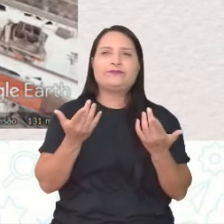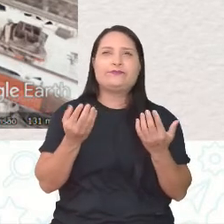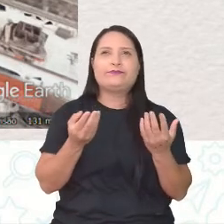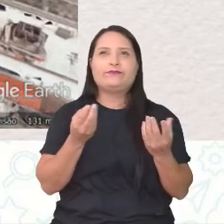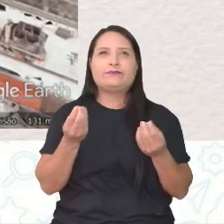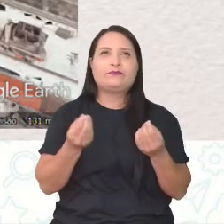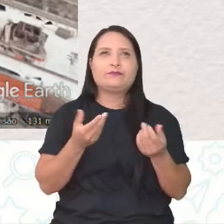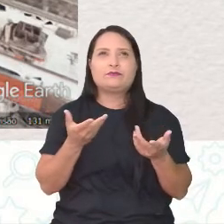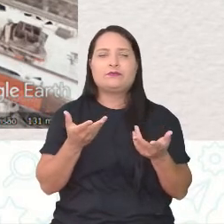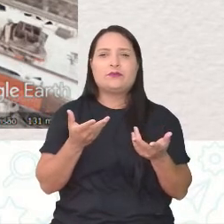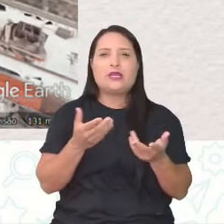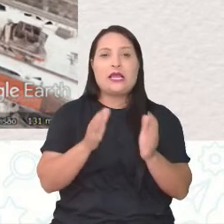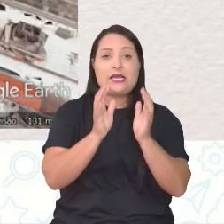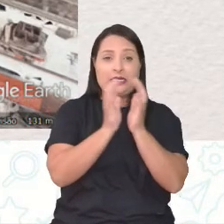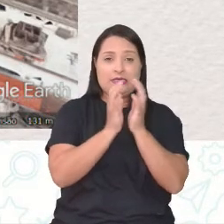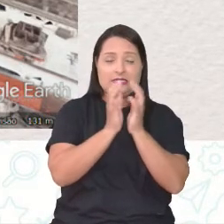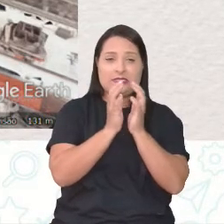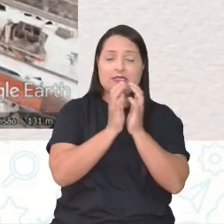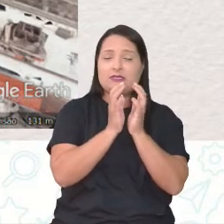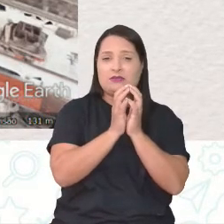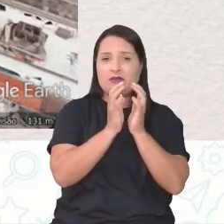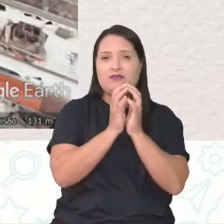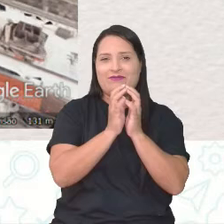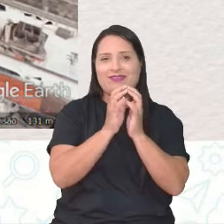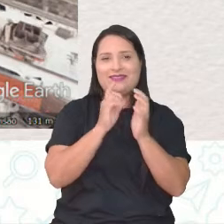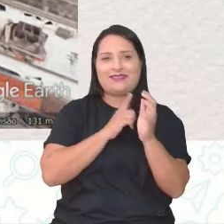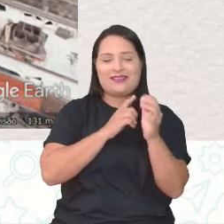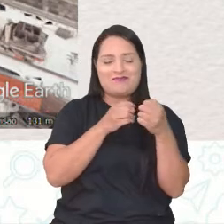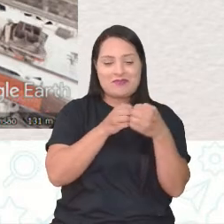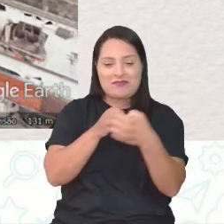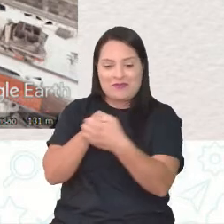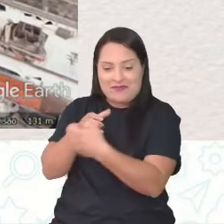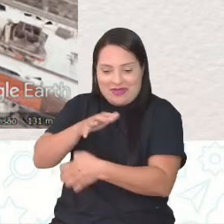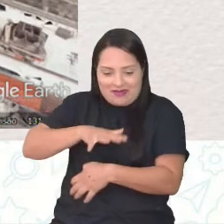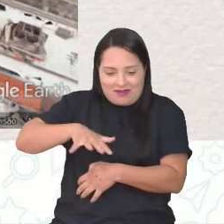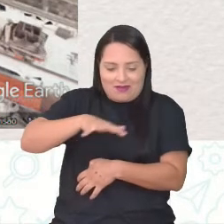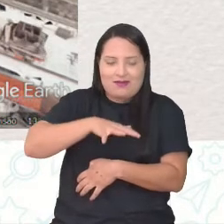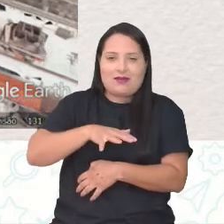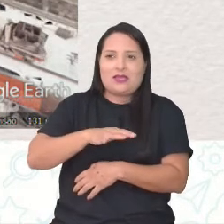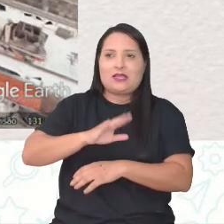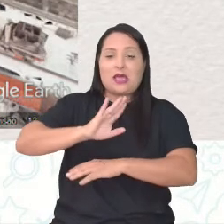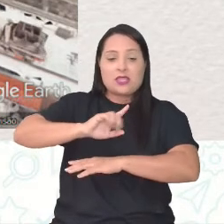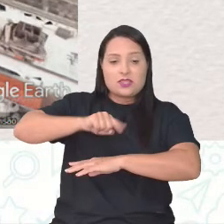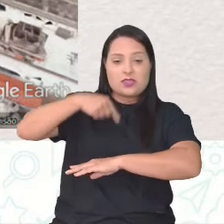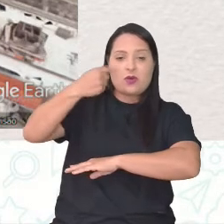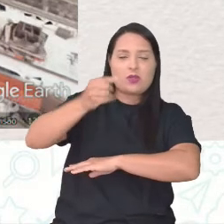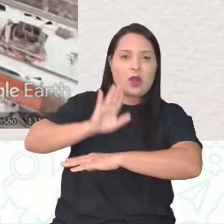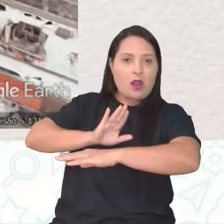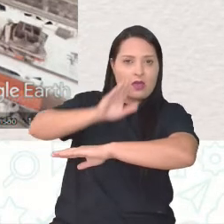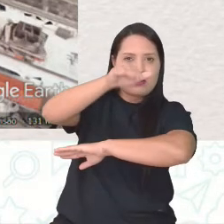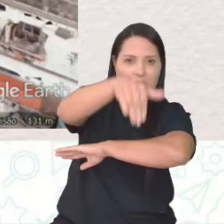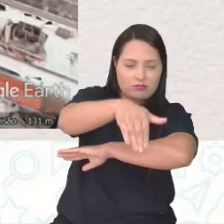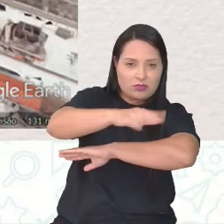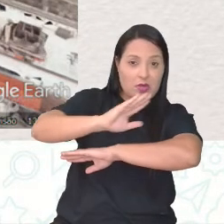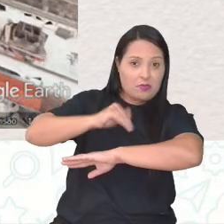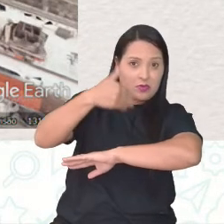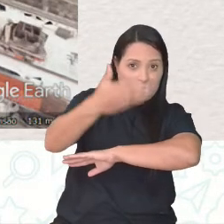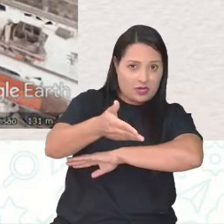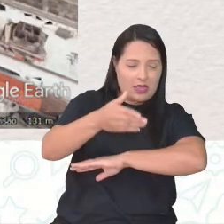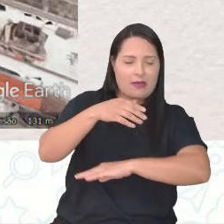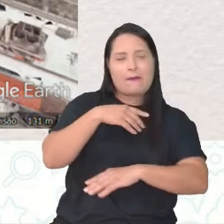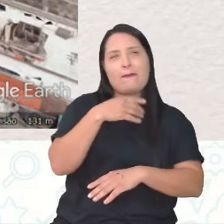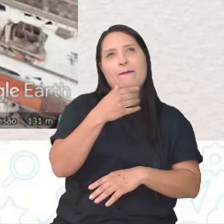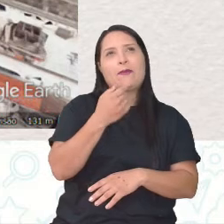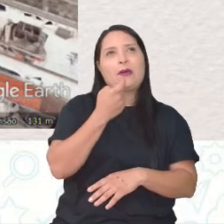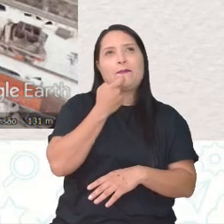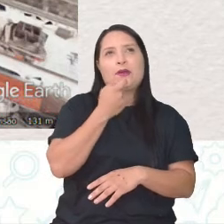porque Recife era basicamente aquilo ali. A outra parte que vai para o outro lado da ponte, aí onde hoje já é ali perto da Conda Boa